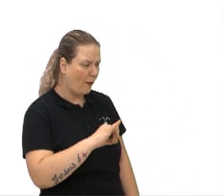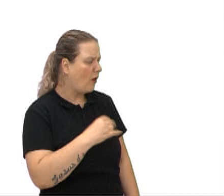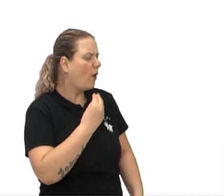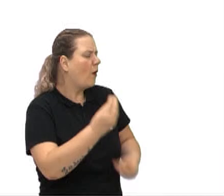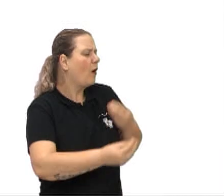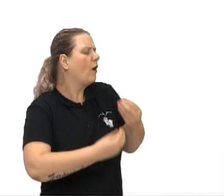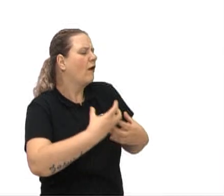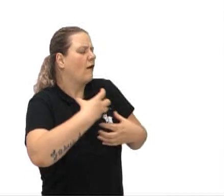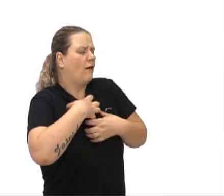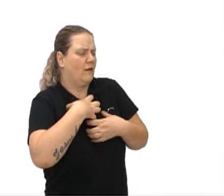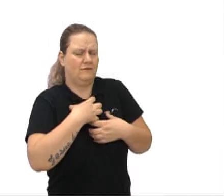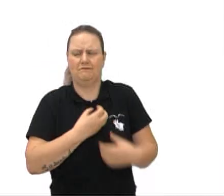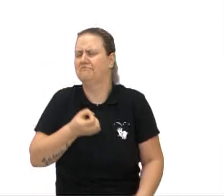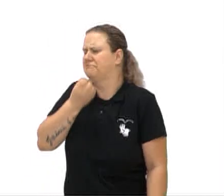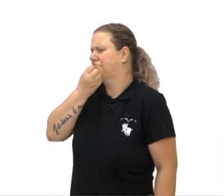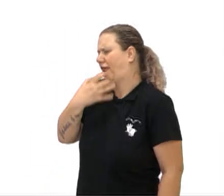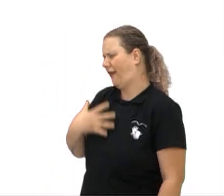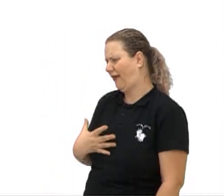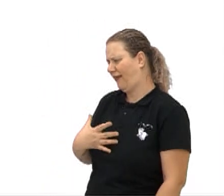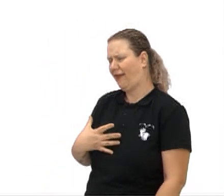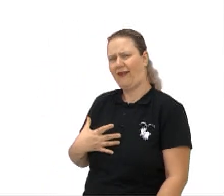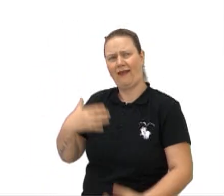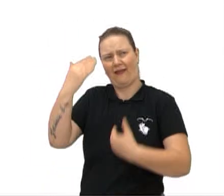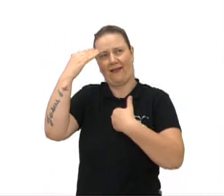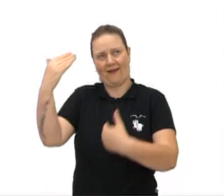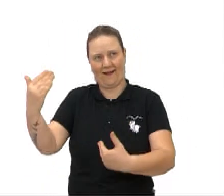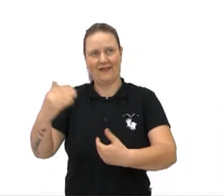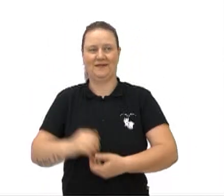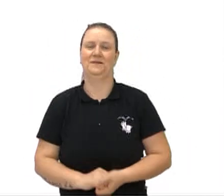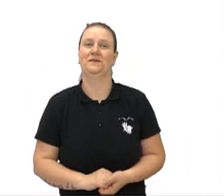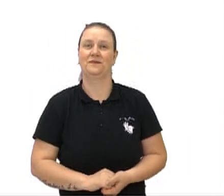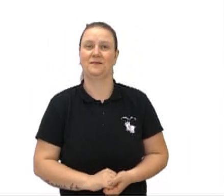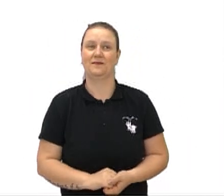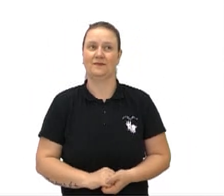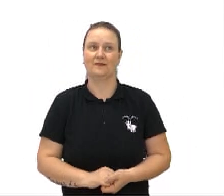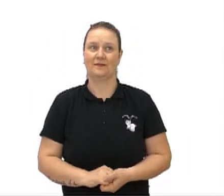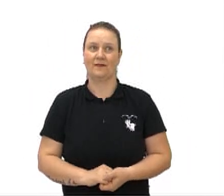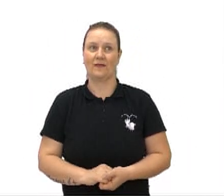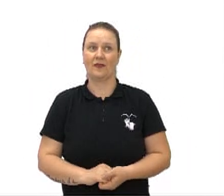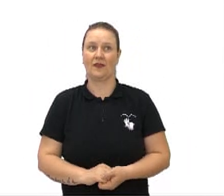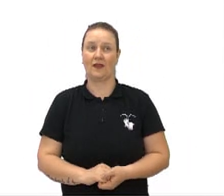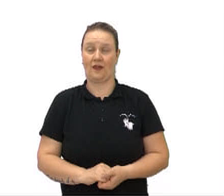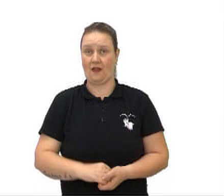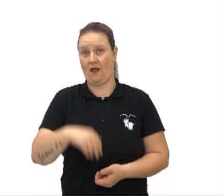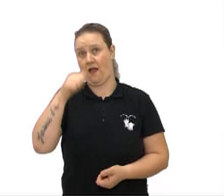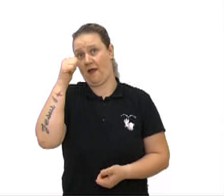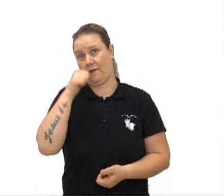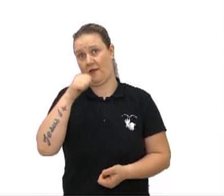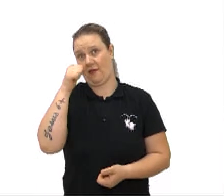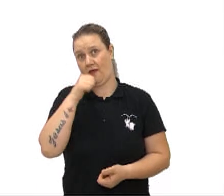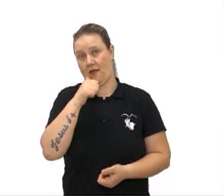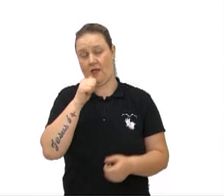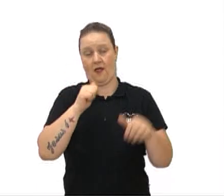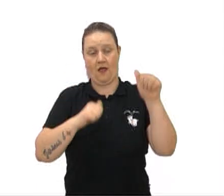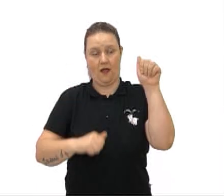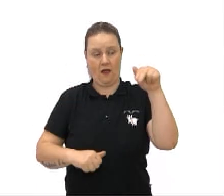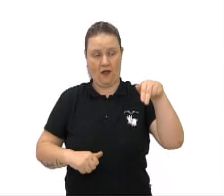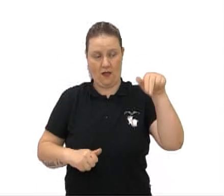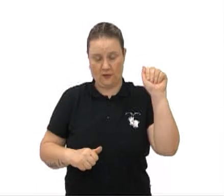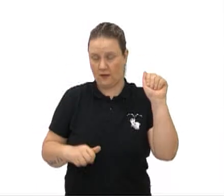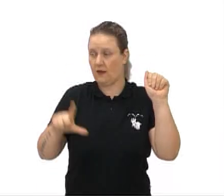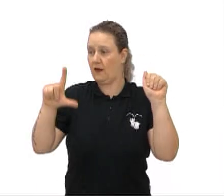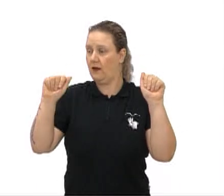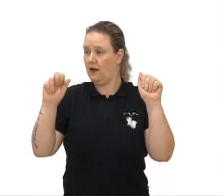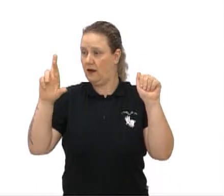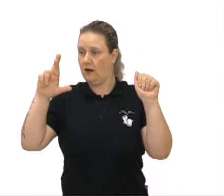tal? Muito bem, gracias. E tu? Então, a parte da a Ana ainda responde, perdão, continuando ali, a Ana responde,